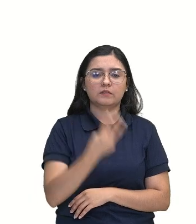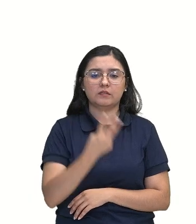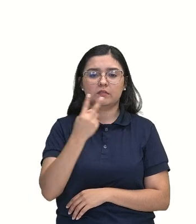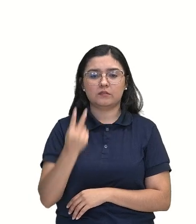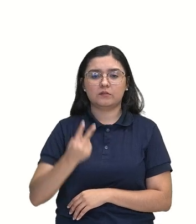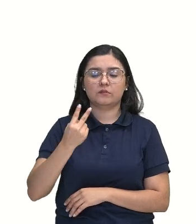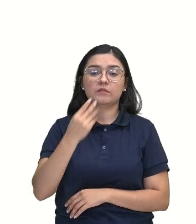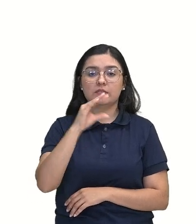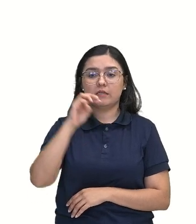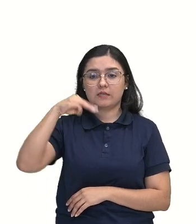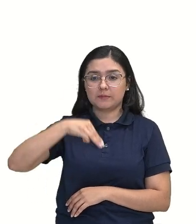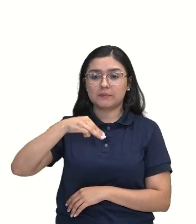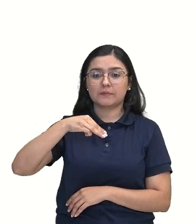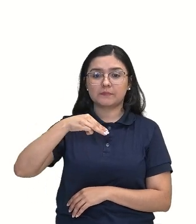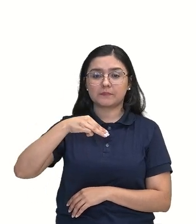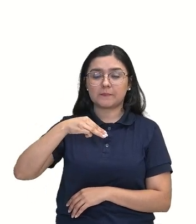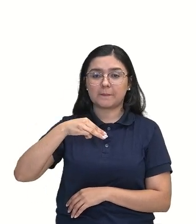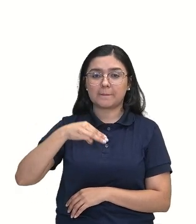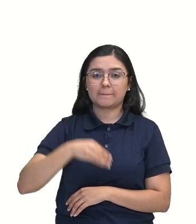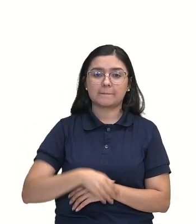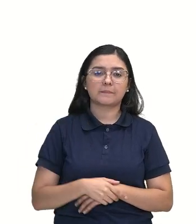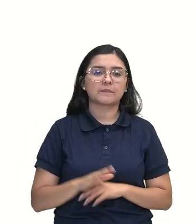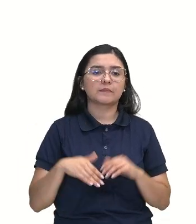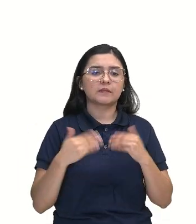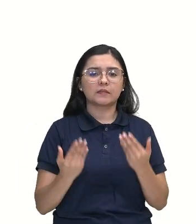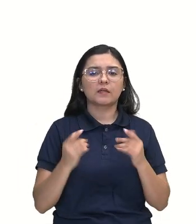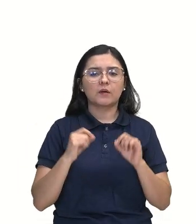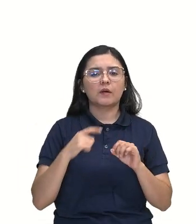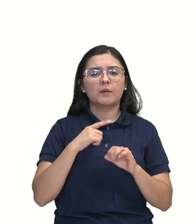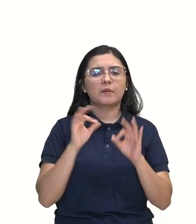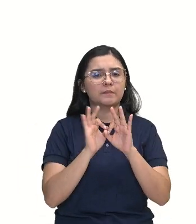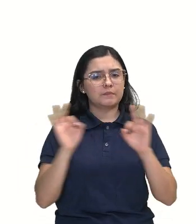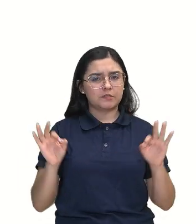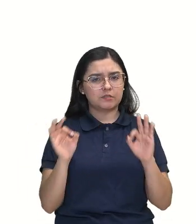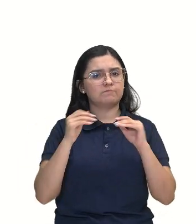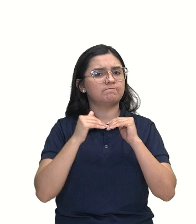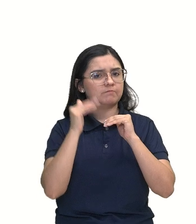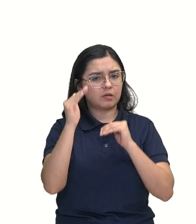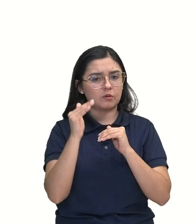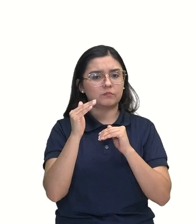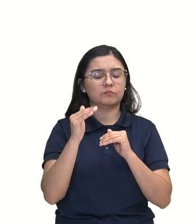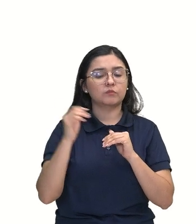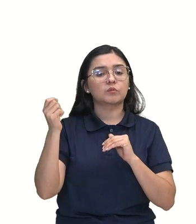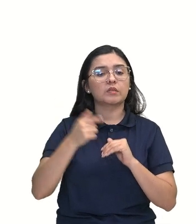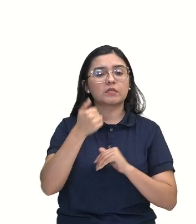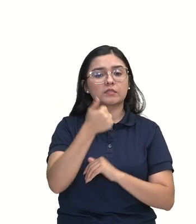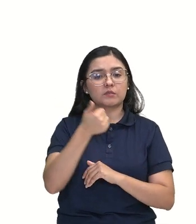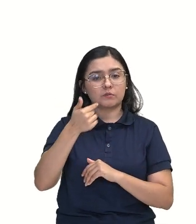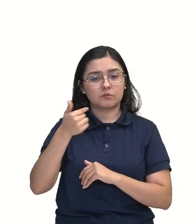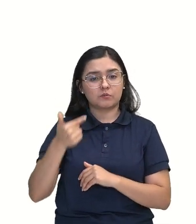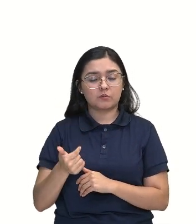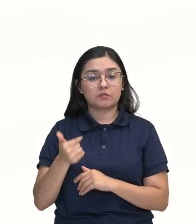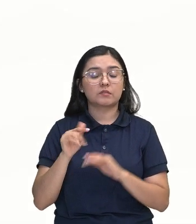112,32 centímetros, ou seja, é uma medida um pouco maior do que 112, tá bom? E aí,